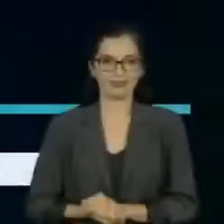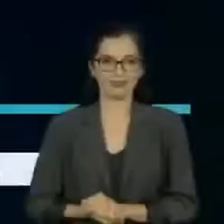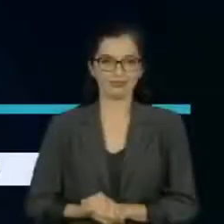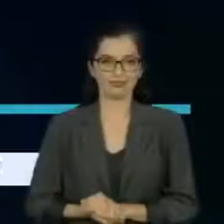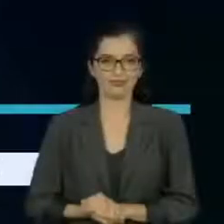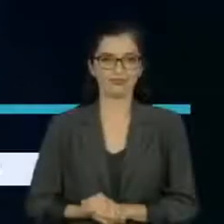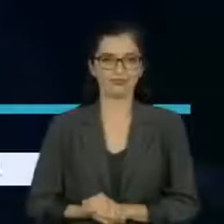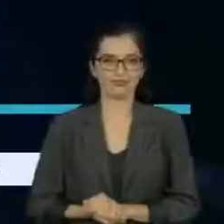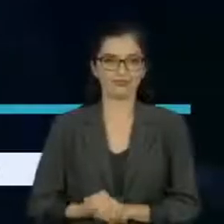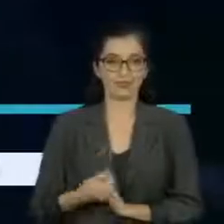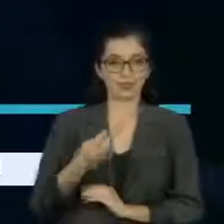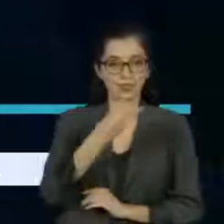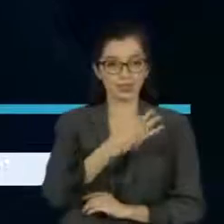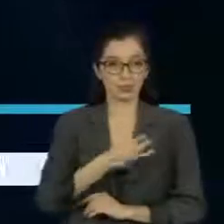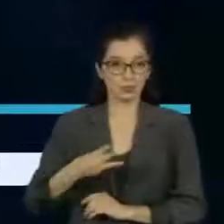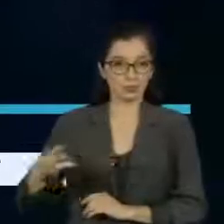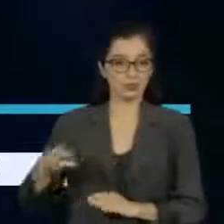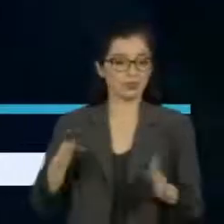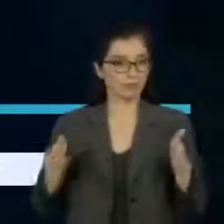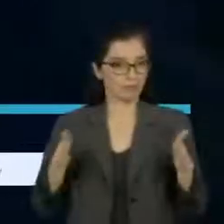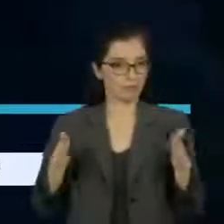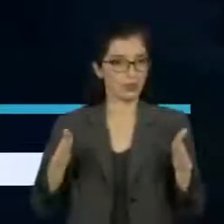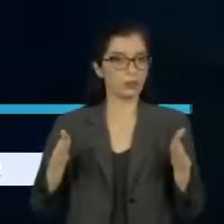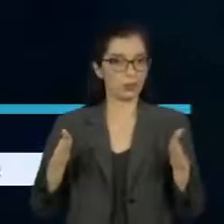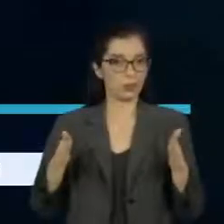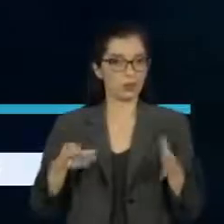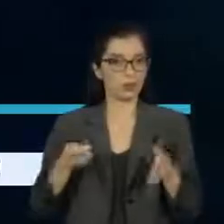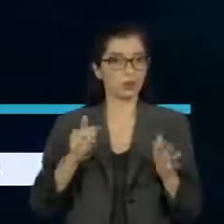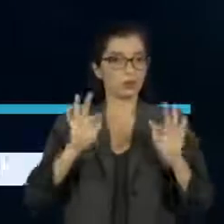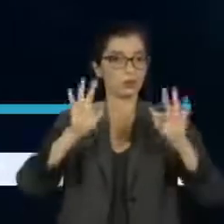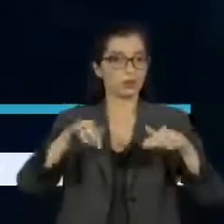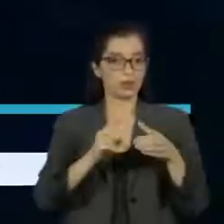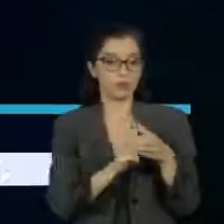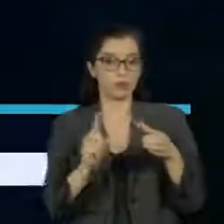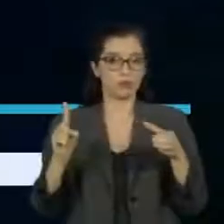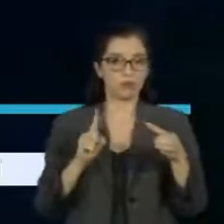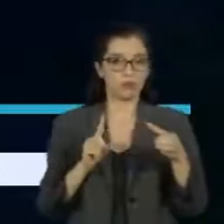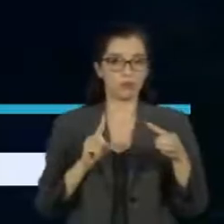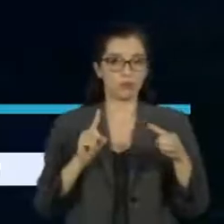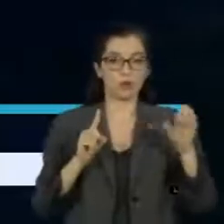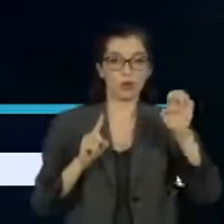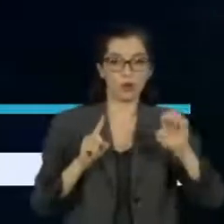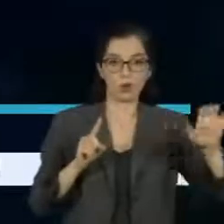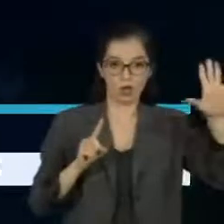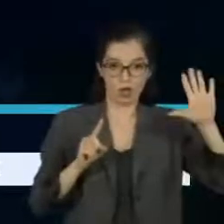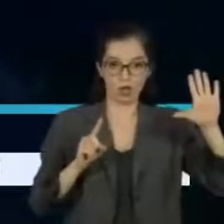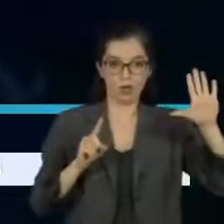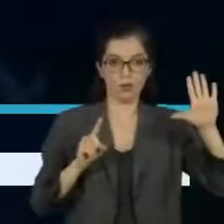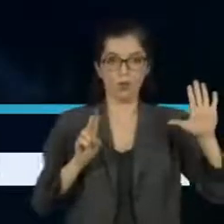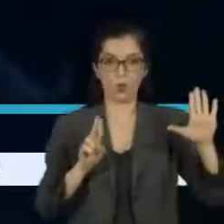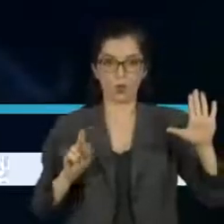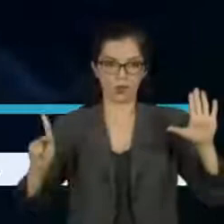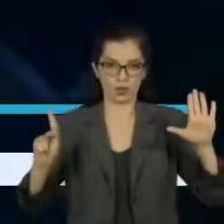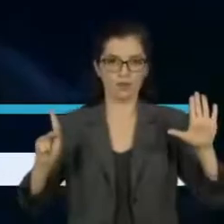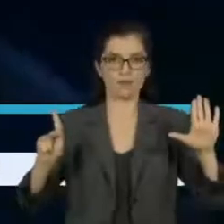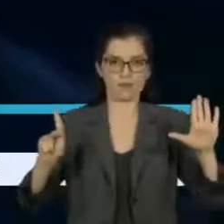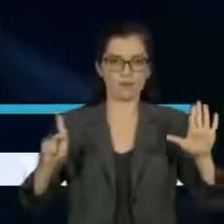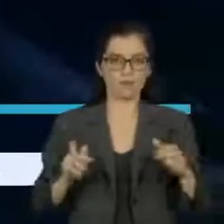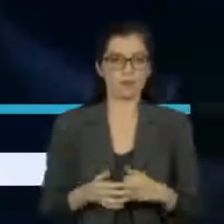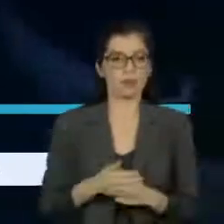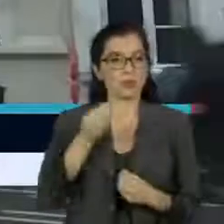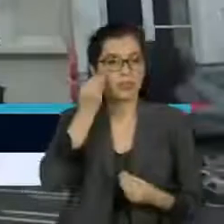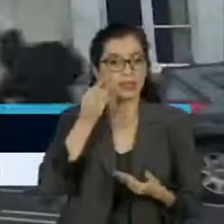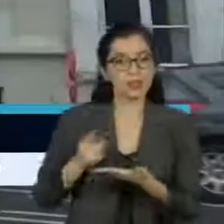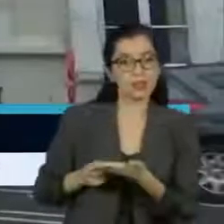A menos de 3 semanas da data limite para deixar o bloco europeu, o governo britânico ainda luta para chegar a um acordo com a União Europeia.